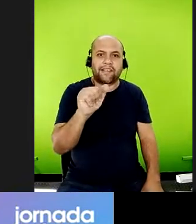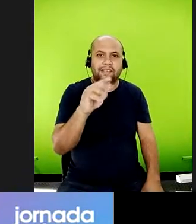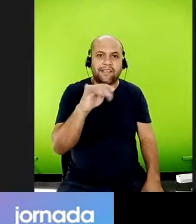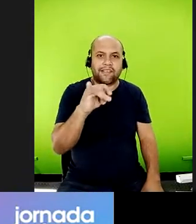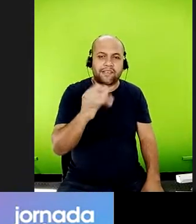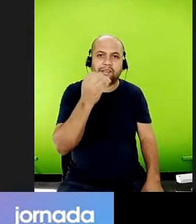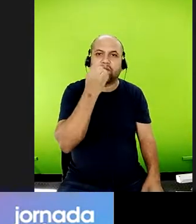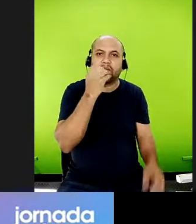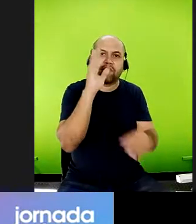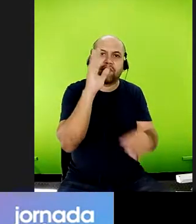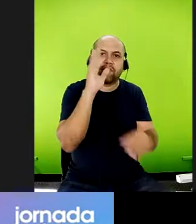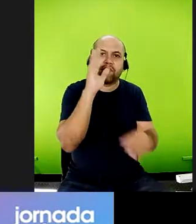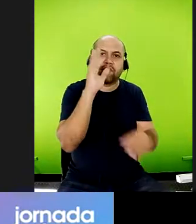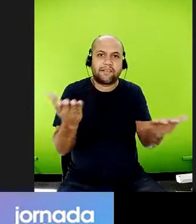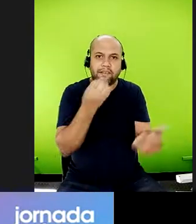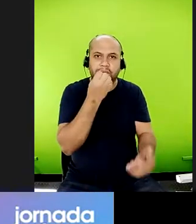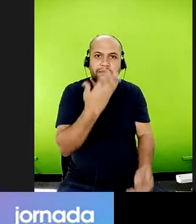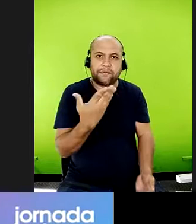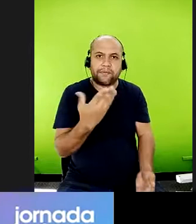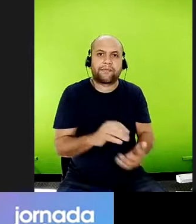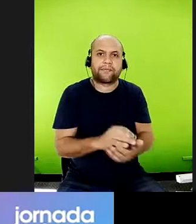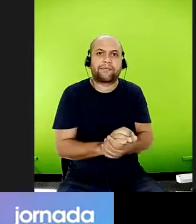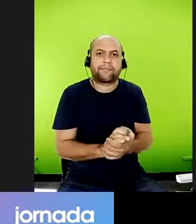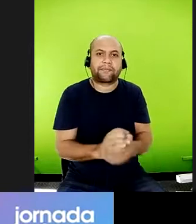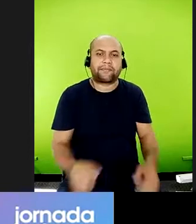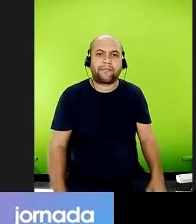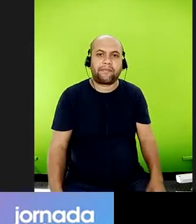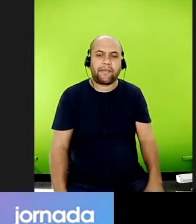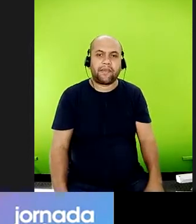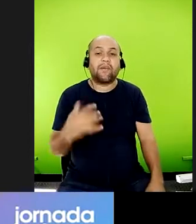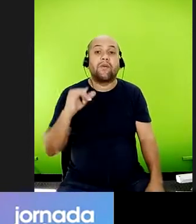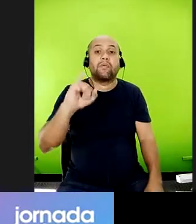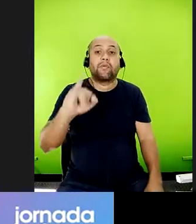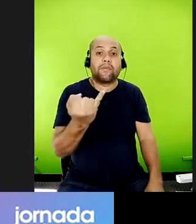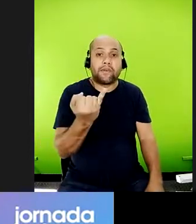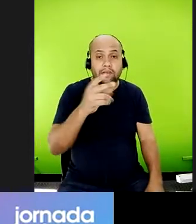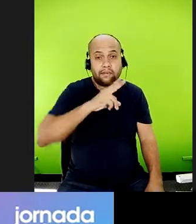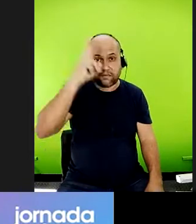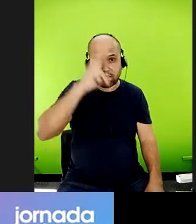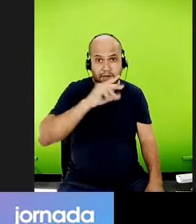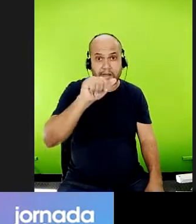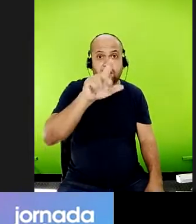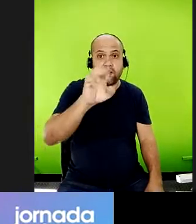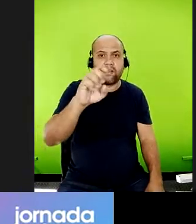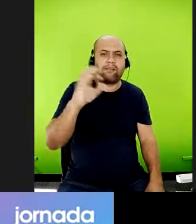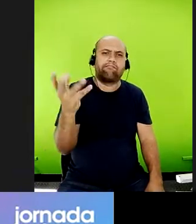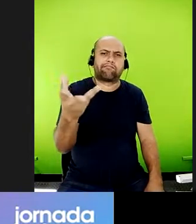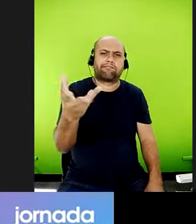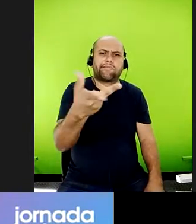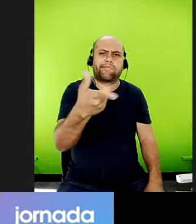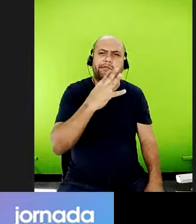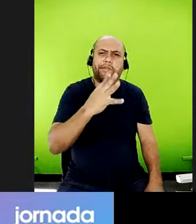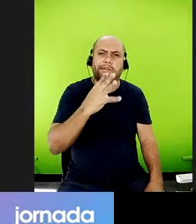pessoal tudo bem muito bom pessoal Aproveitem muito o Alê é incrível sabe o